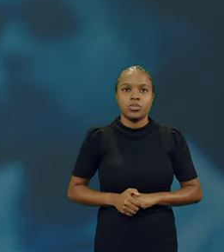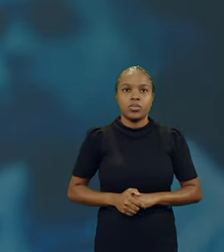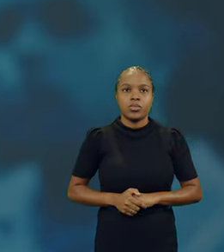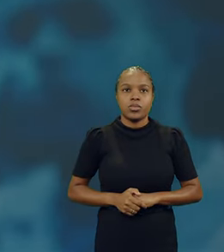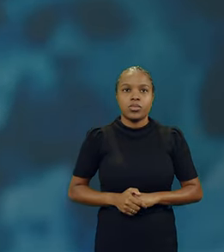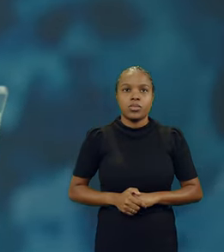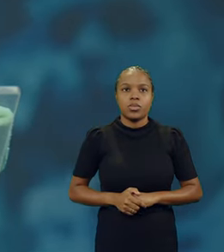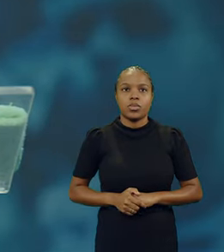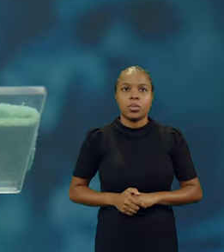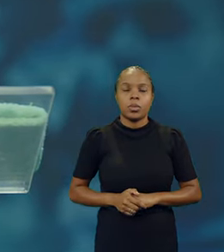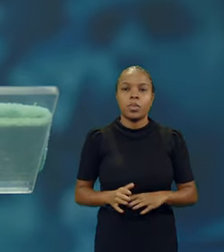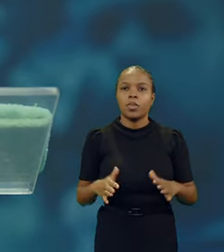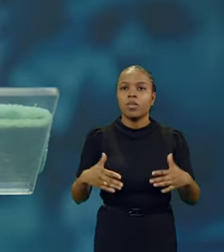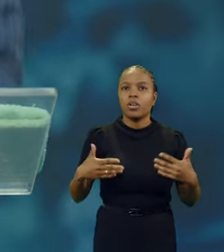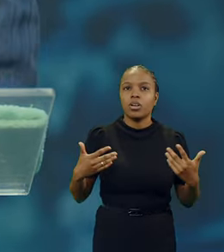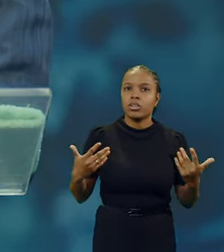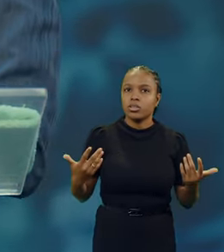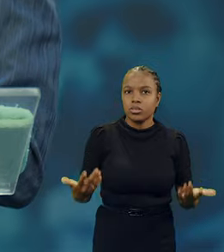Podemos supor que